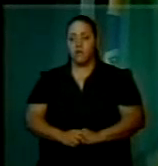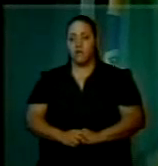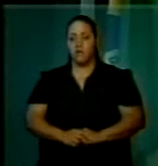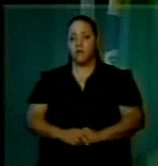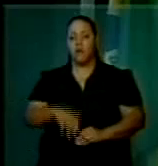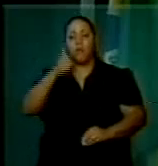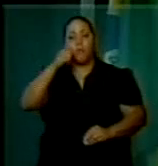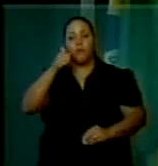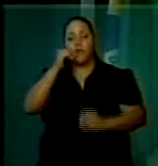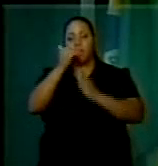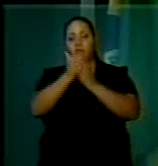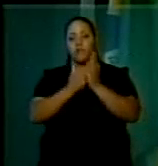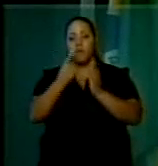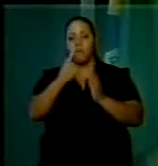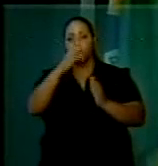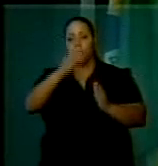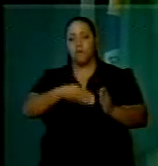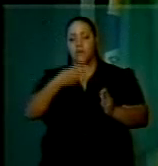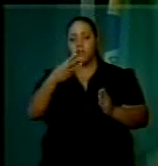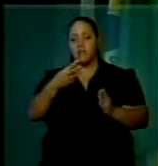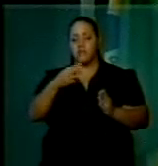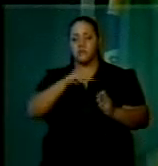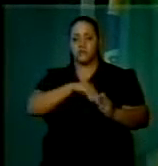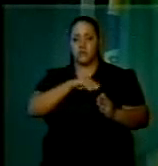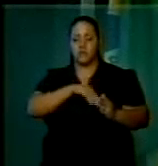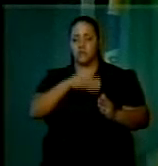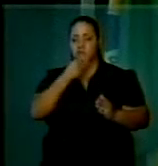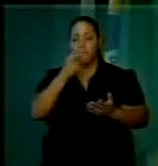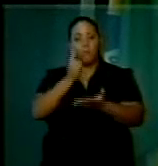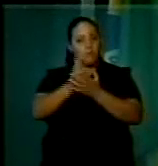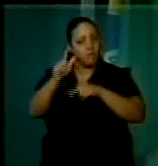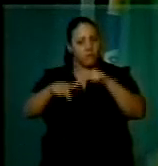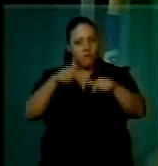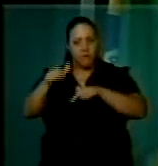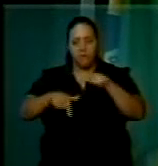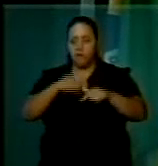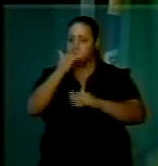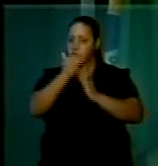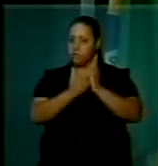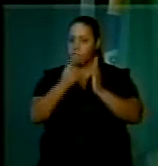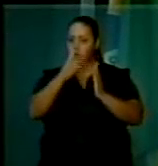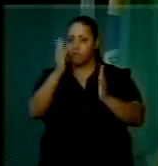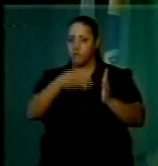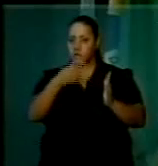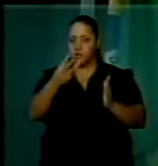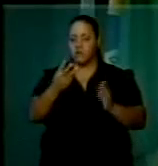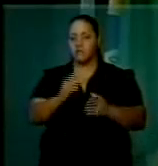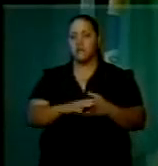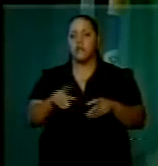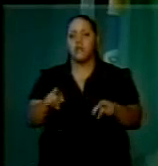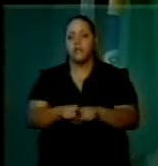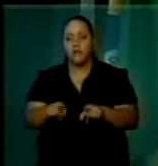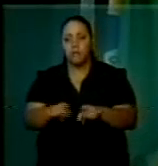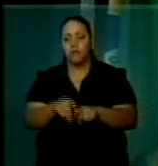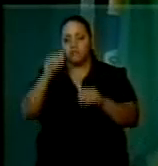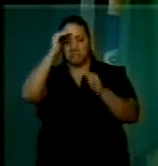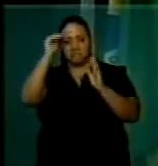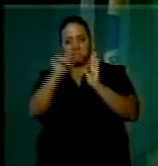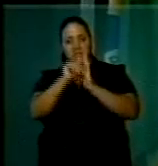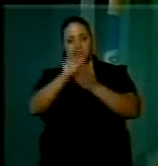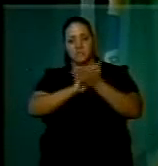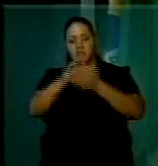do salário de um homem para executar o mesmo tipo de trabalho e tratamento digno dentro do ambiente de trabalho. Eram